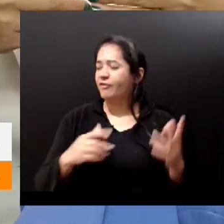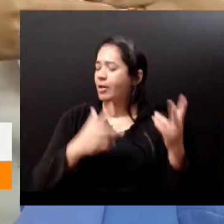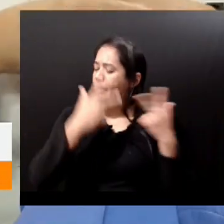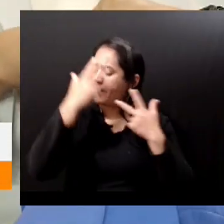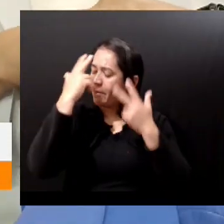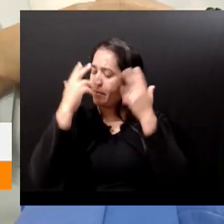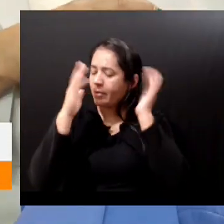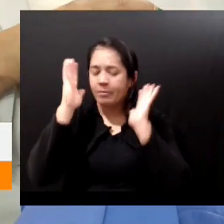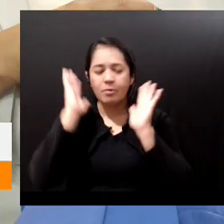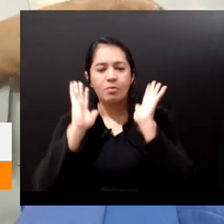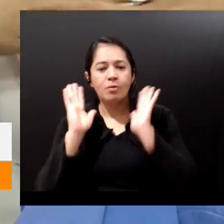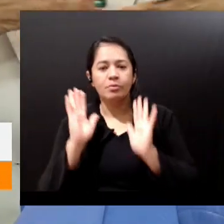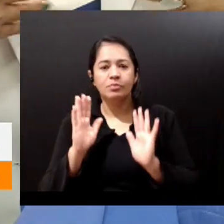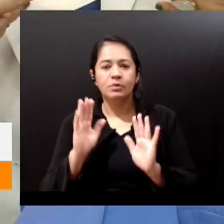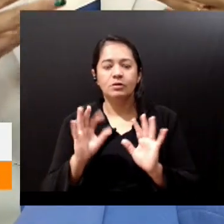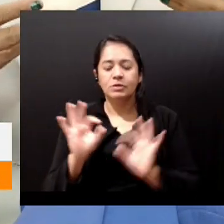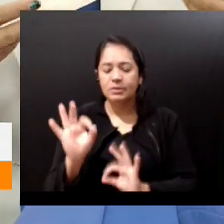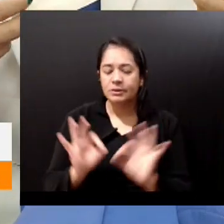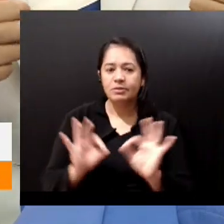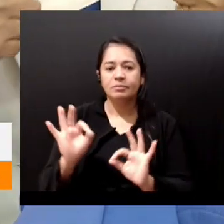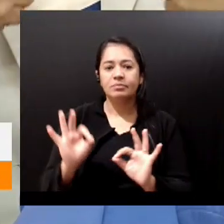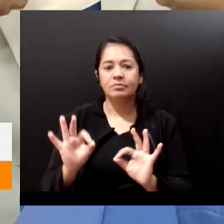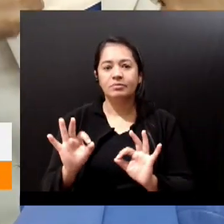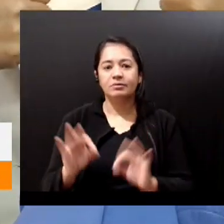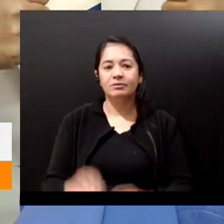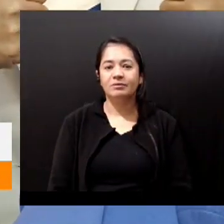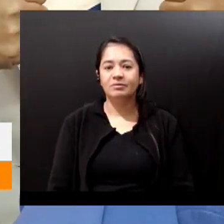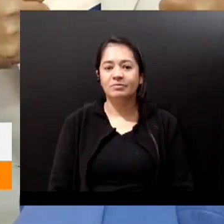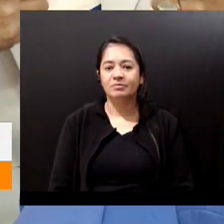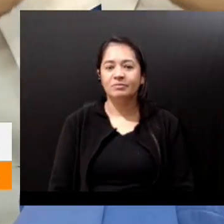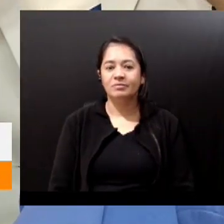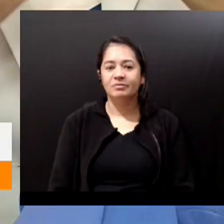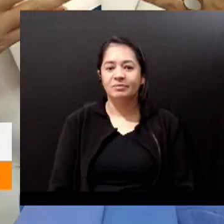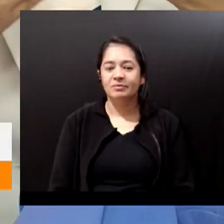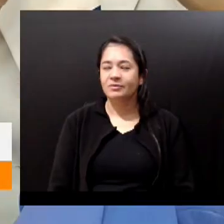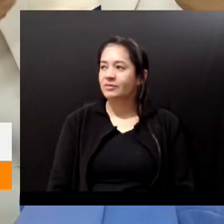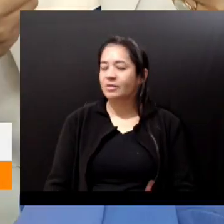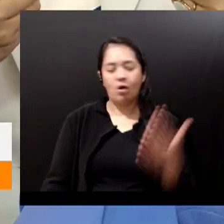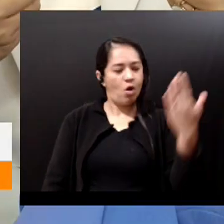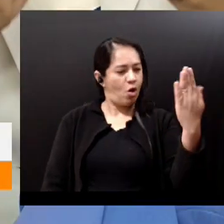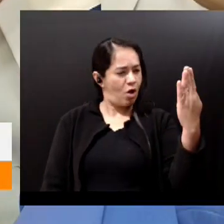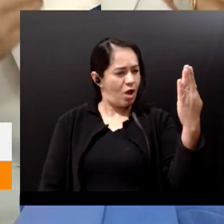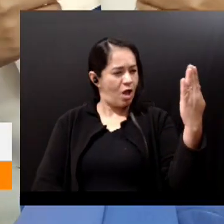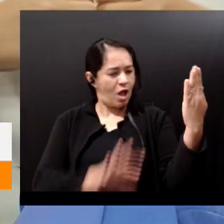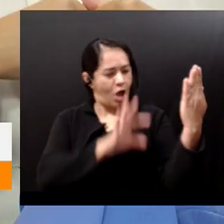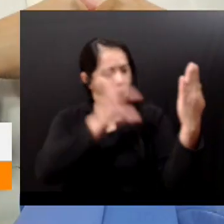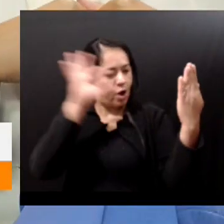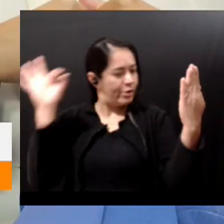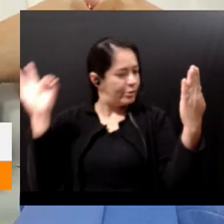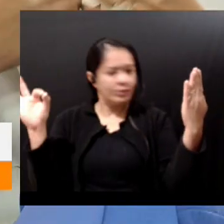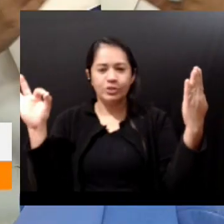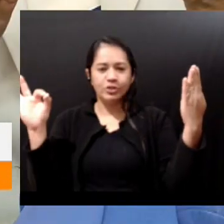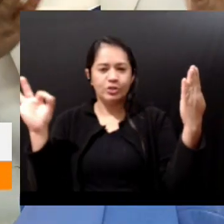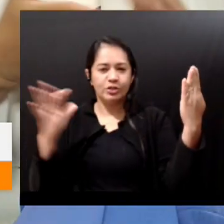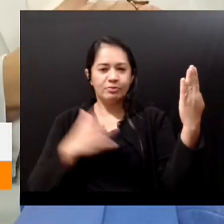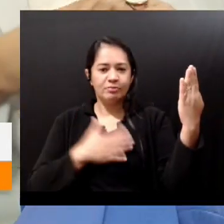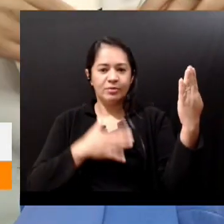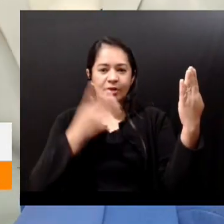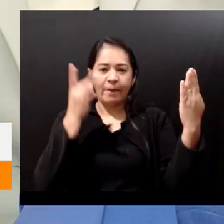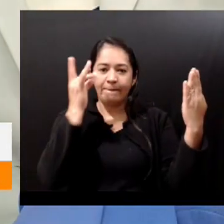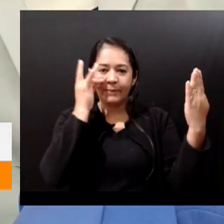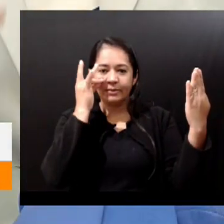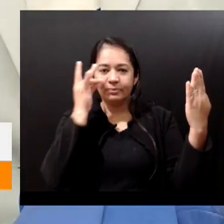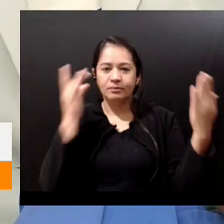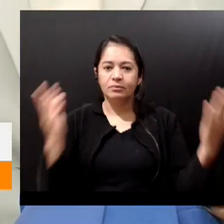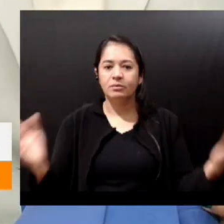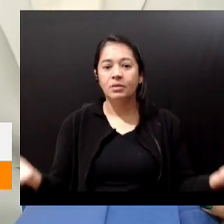se prepara? Aí você se veste, se olha no espelho, uau, né? A minha presença está impactante. Só que daí você esquece,